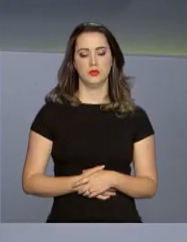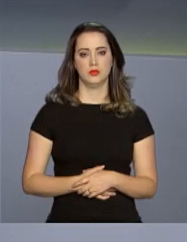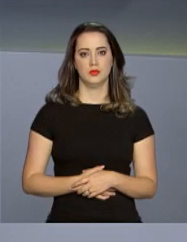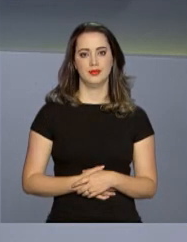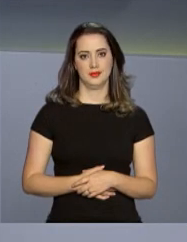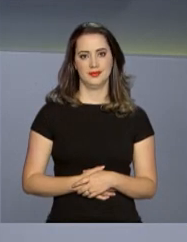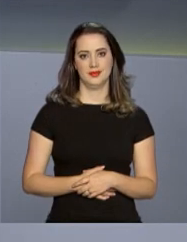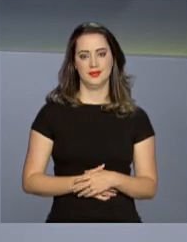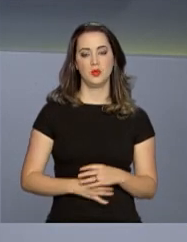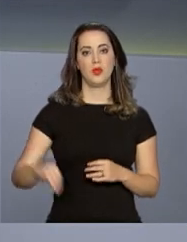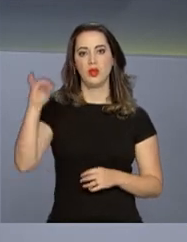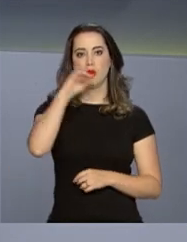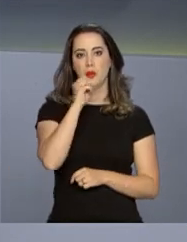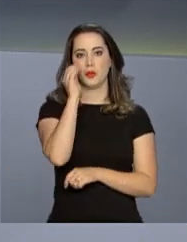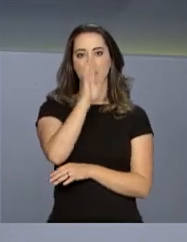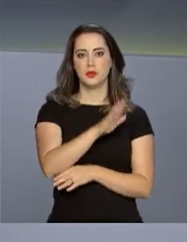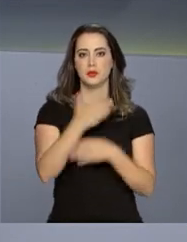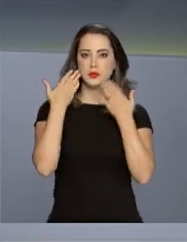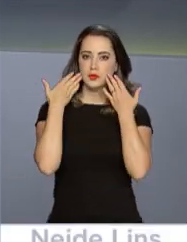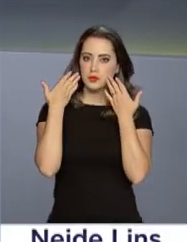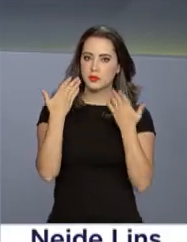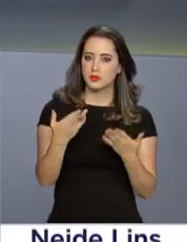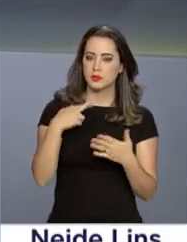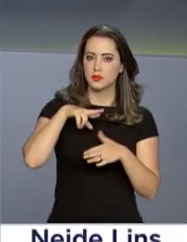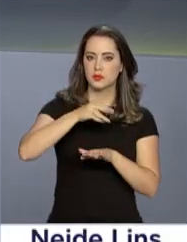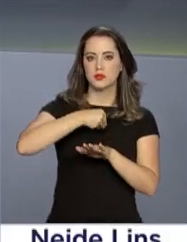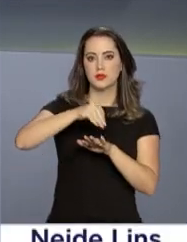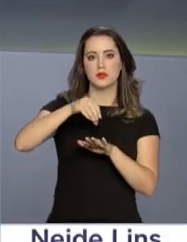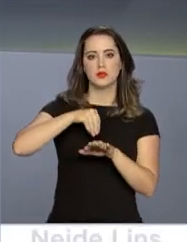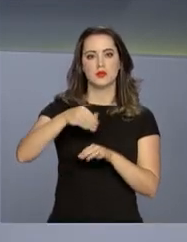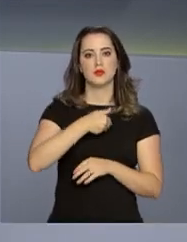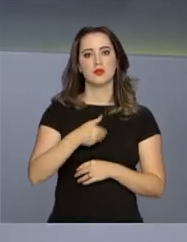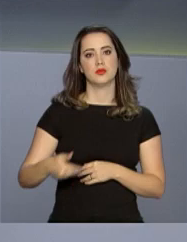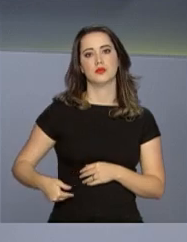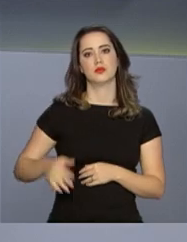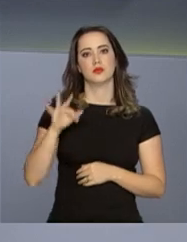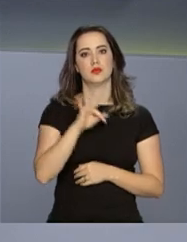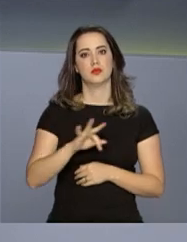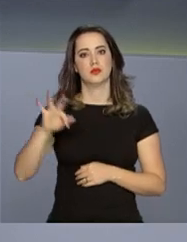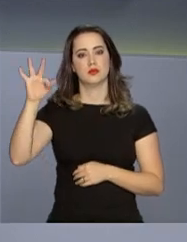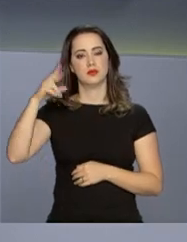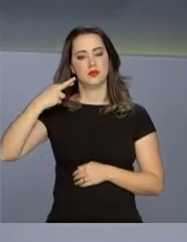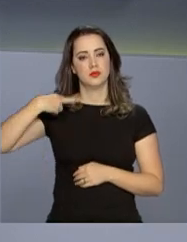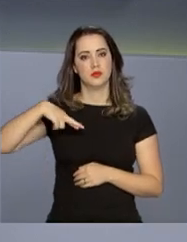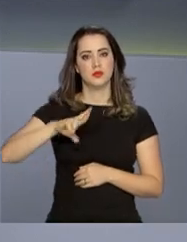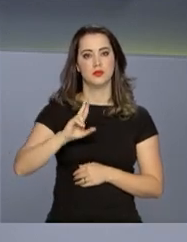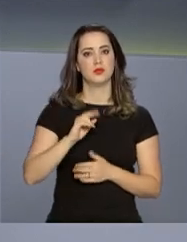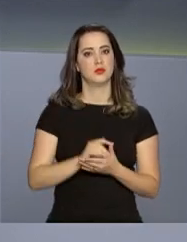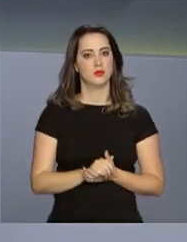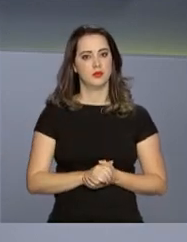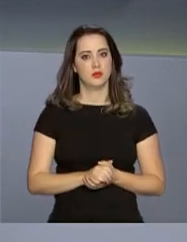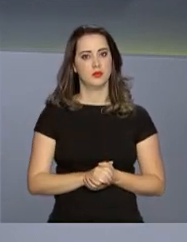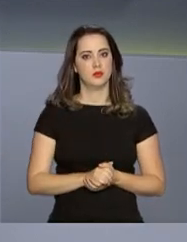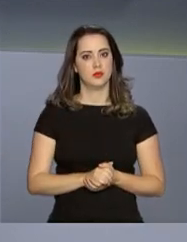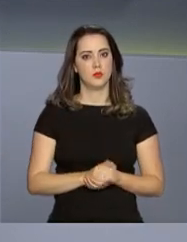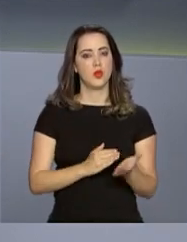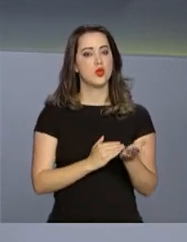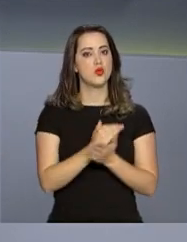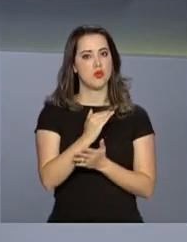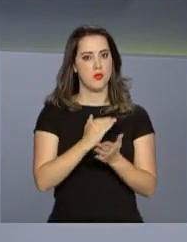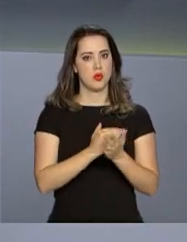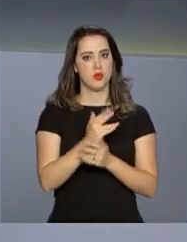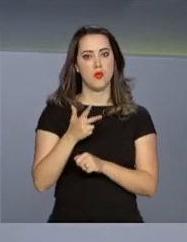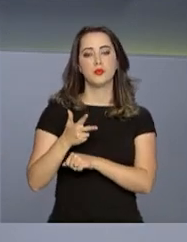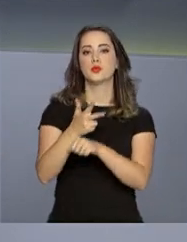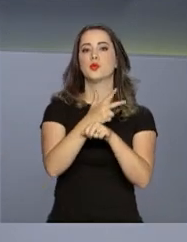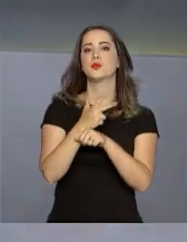olá boa tarde estamos no ar com as notícias do governo federal e mais uma edição do repórter nbr a gente